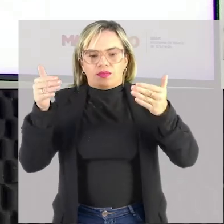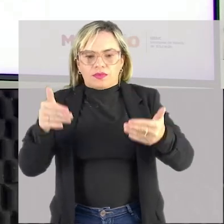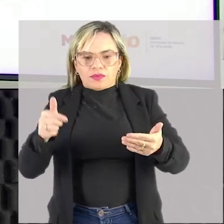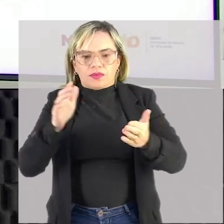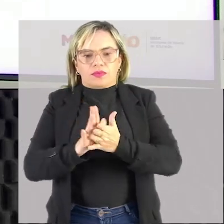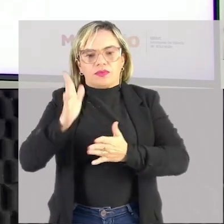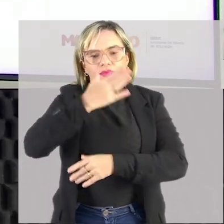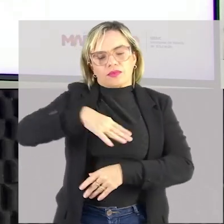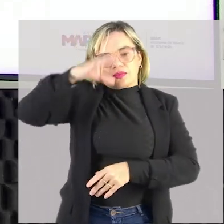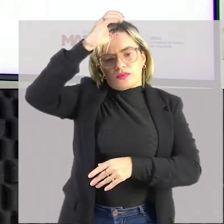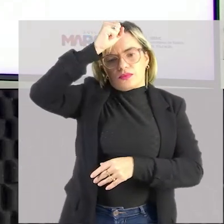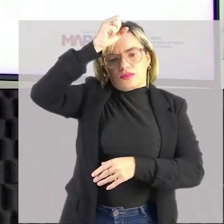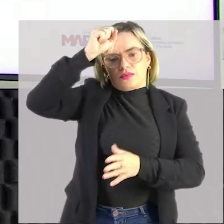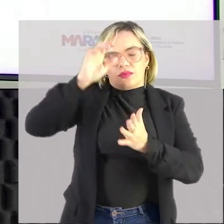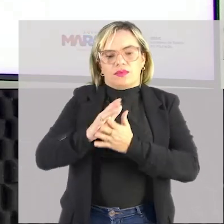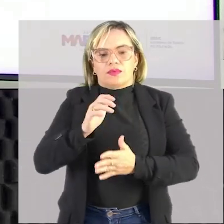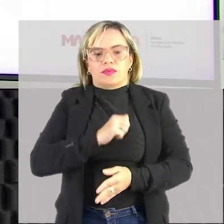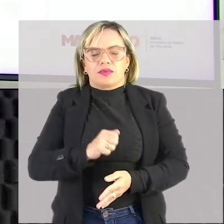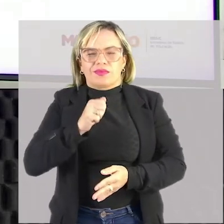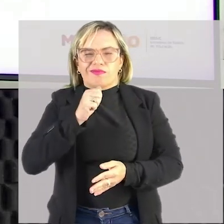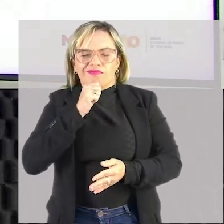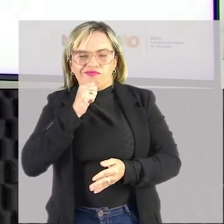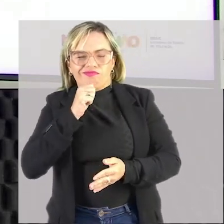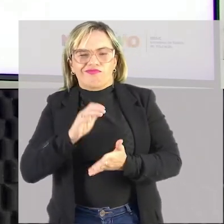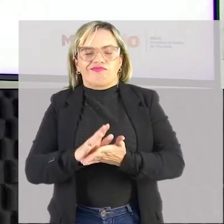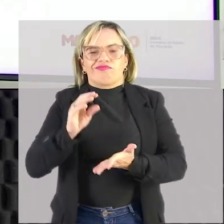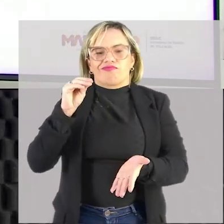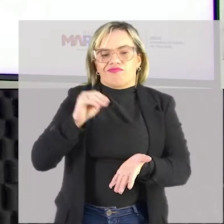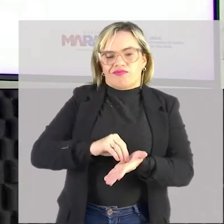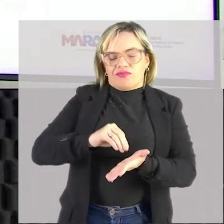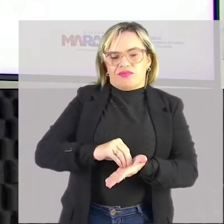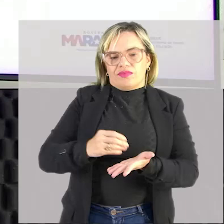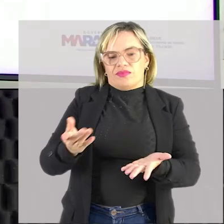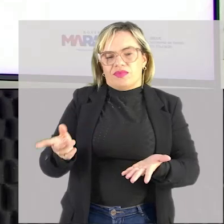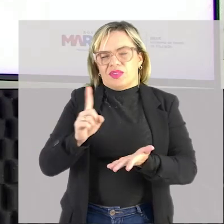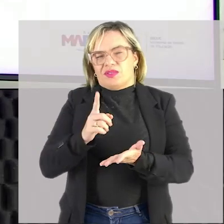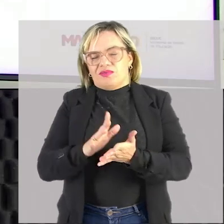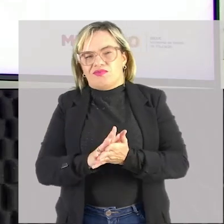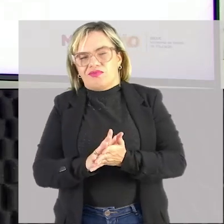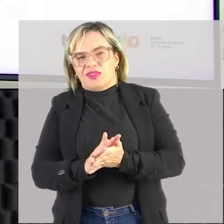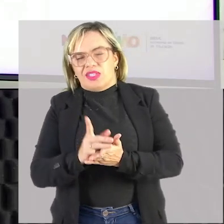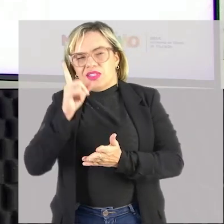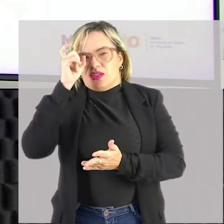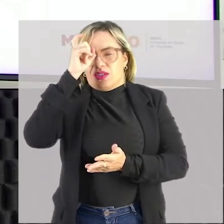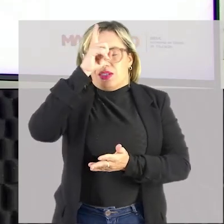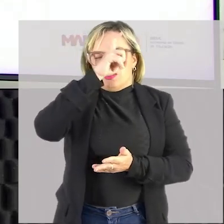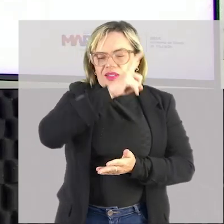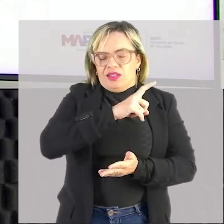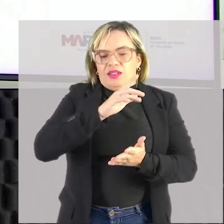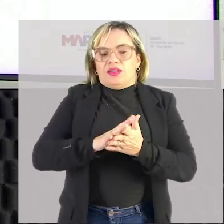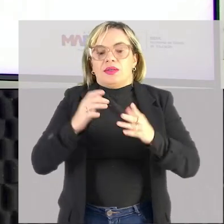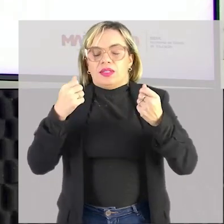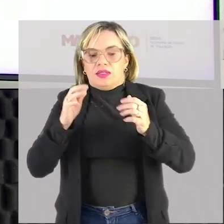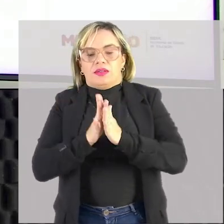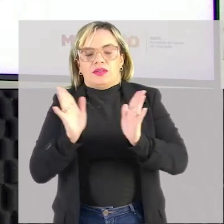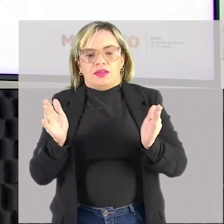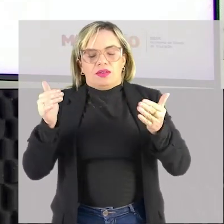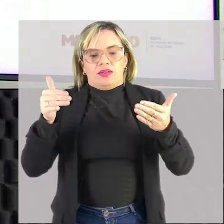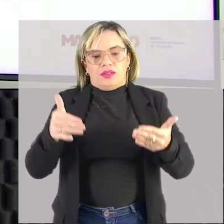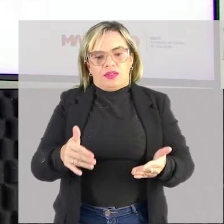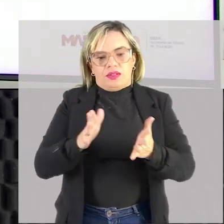naquele aprendizado que ainda está deficitário, naquilo que você ainda não tem muita segurança, comece a focar. E para isso você